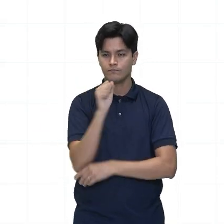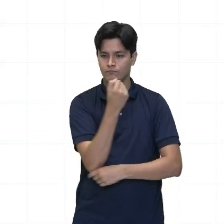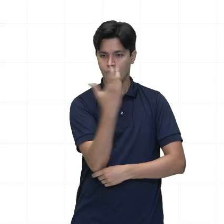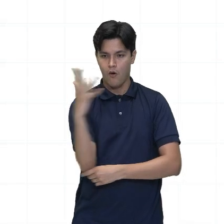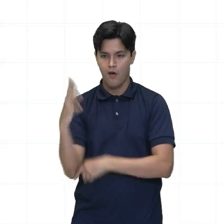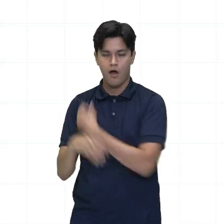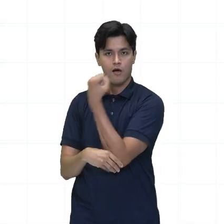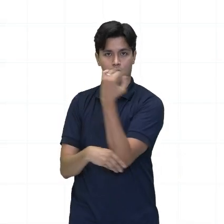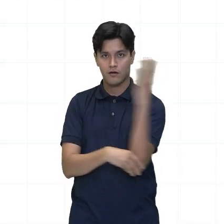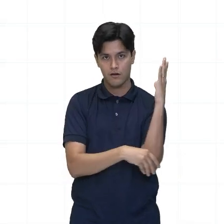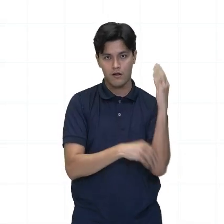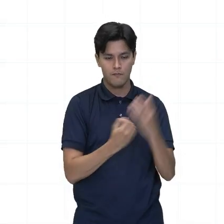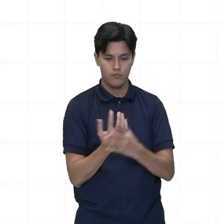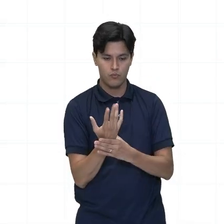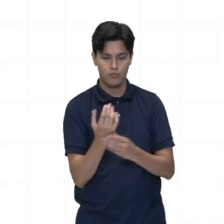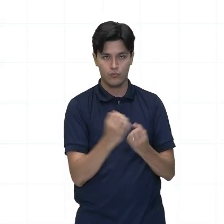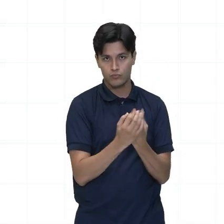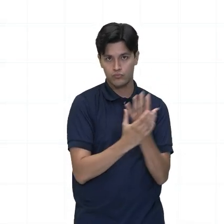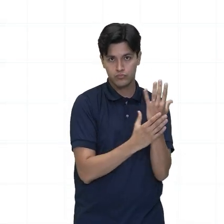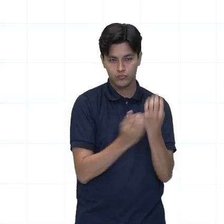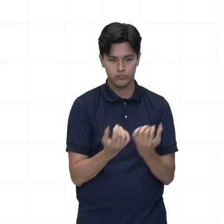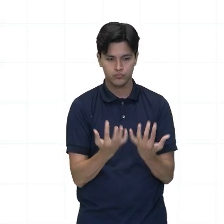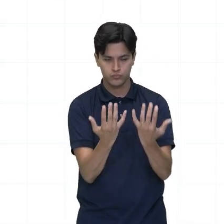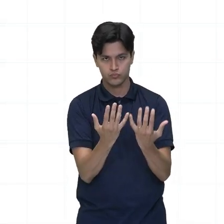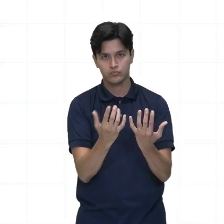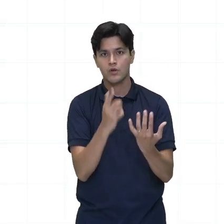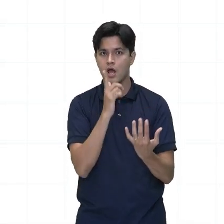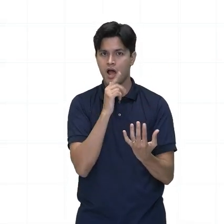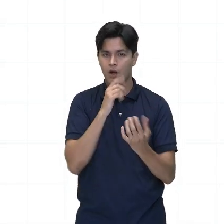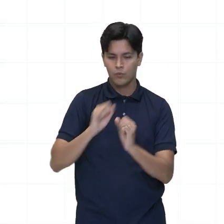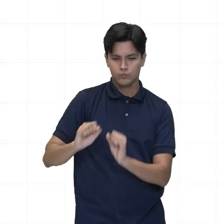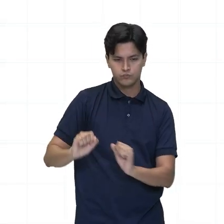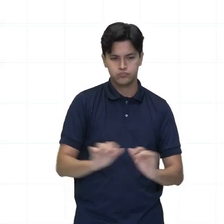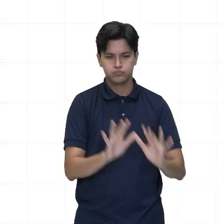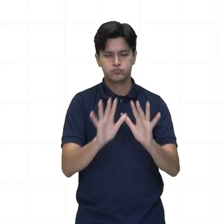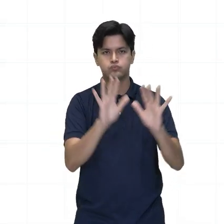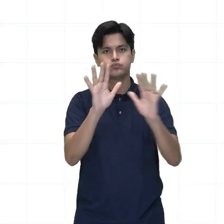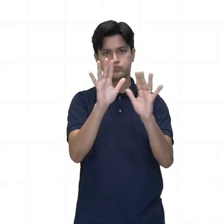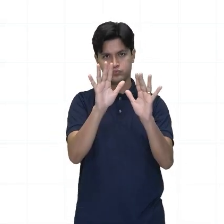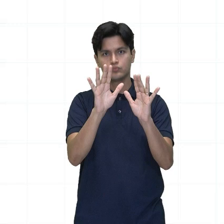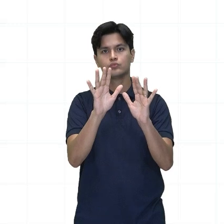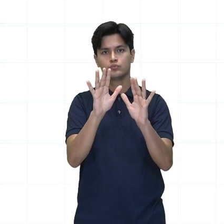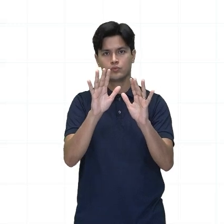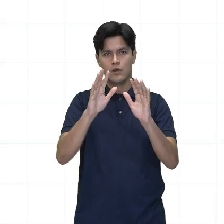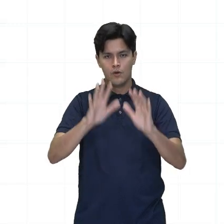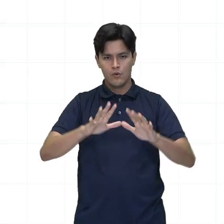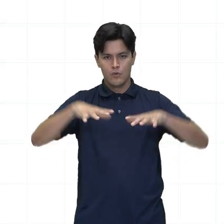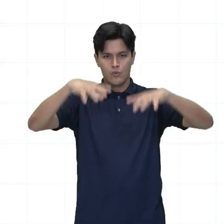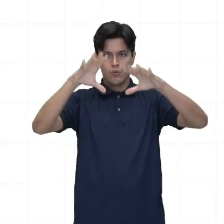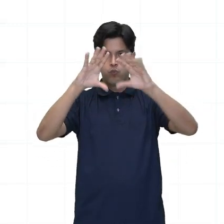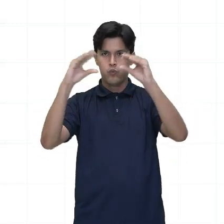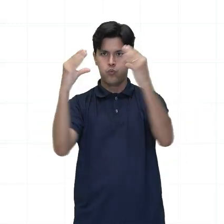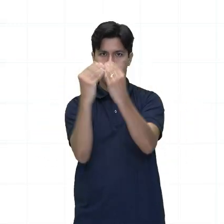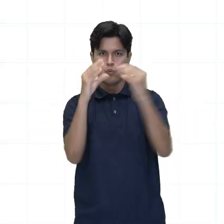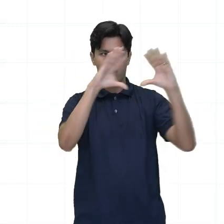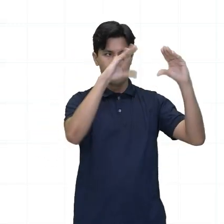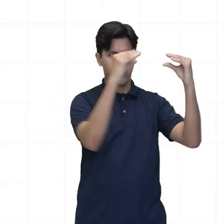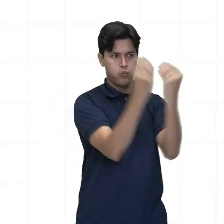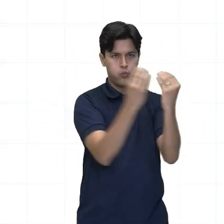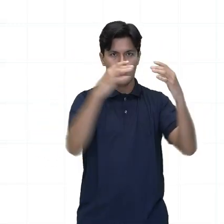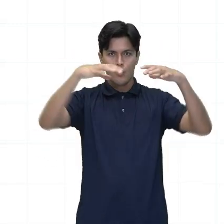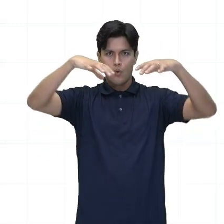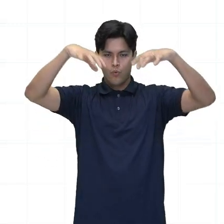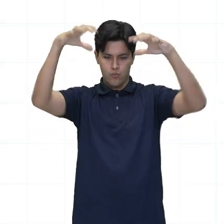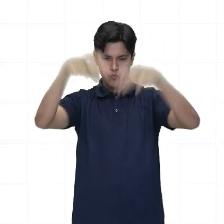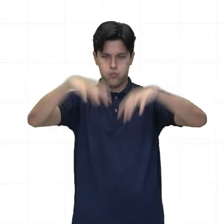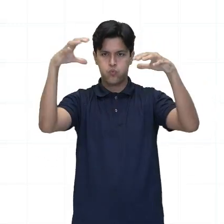gera essa umidade, né, é transformada em nuvens e vai cair na forma de chuva. Só que essa chuva, gente, apesar de se